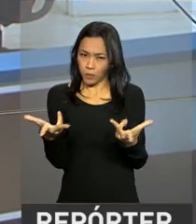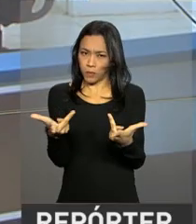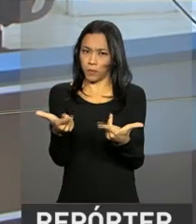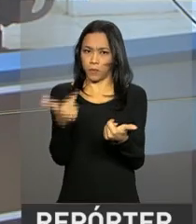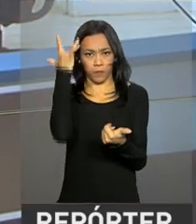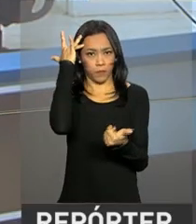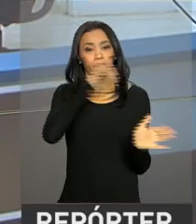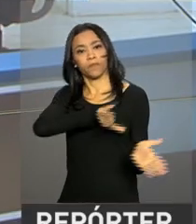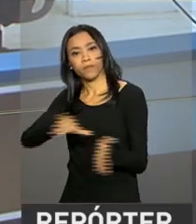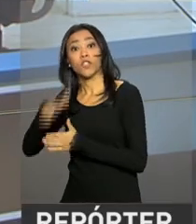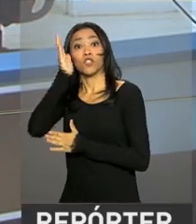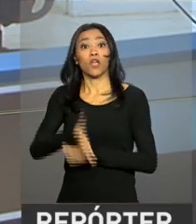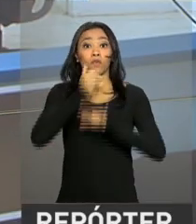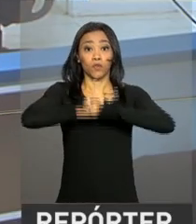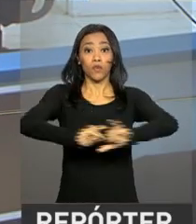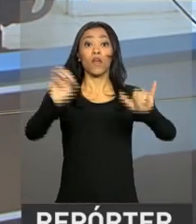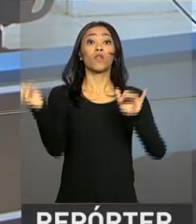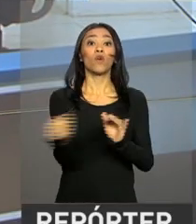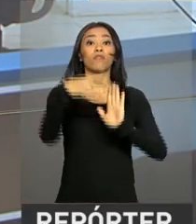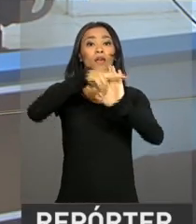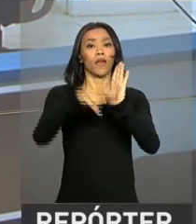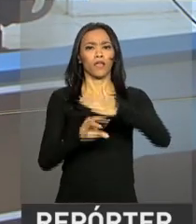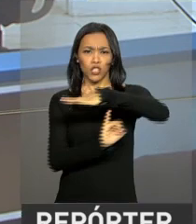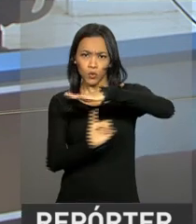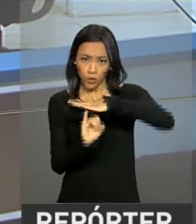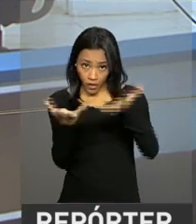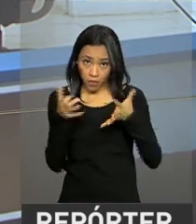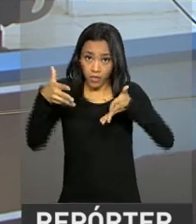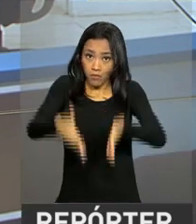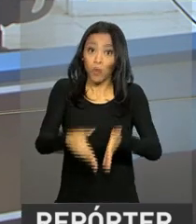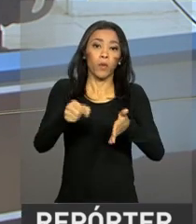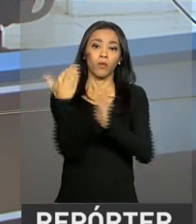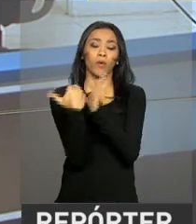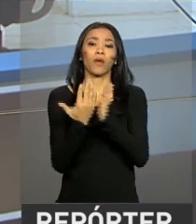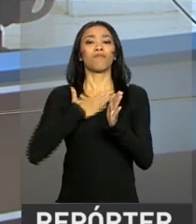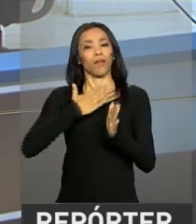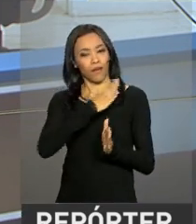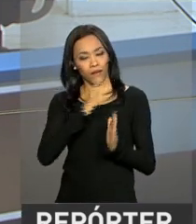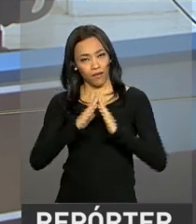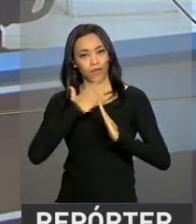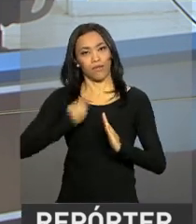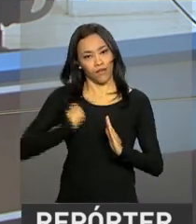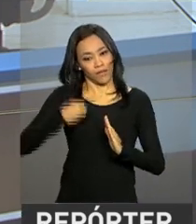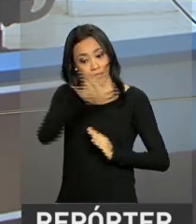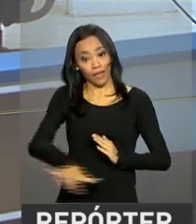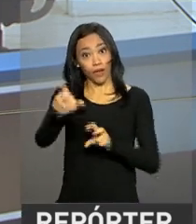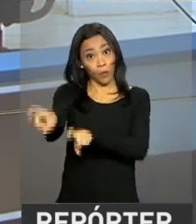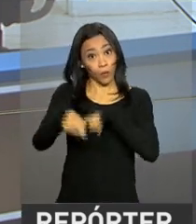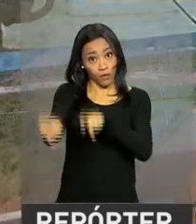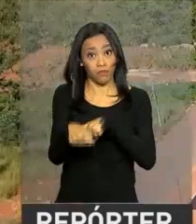acuradas saíram as novas regras para instituições que queiram participar do programa Minha Casa Minha Vida para a área